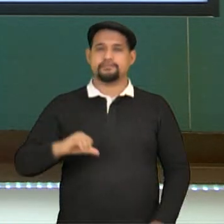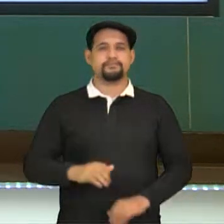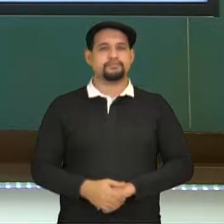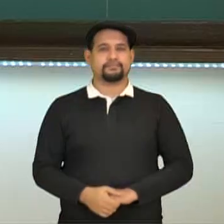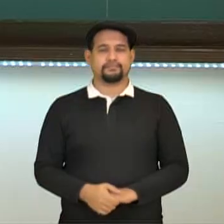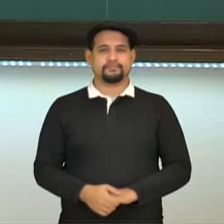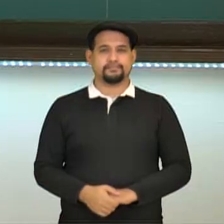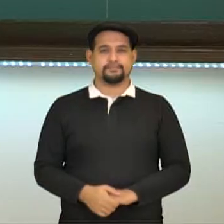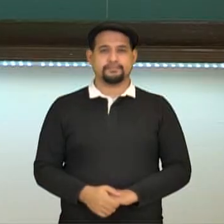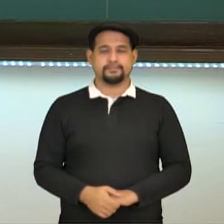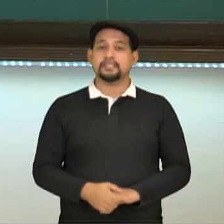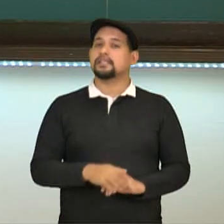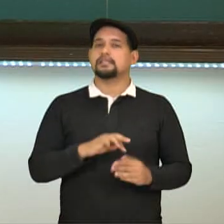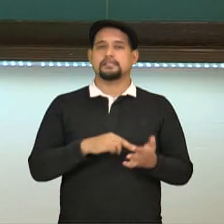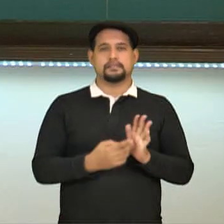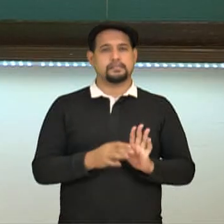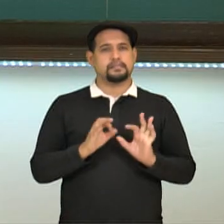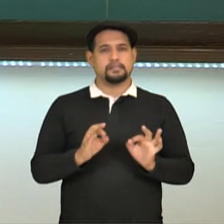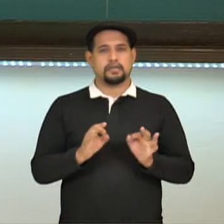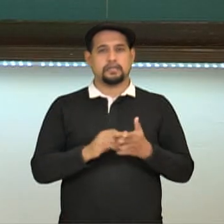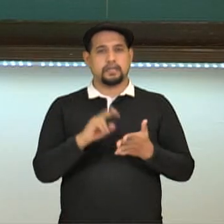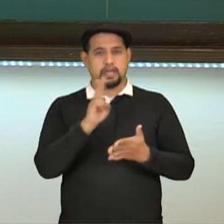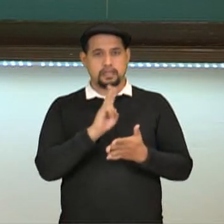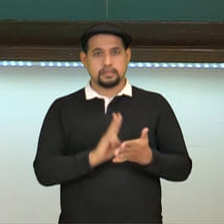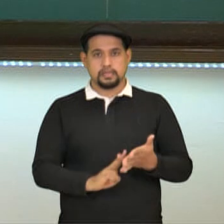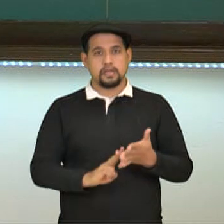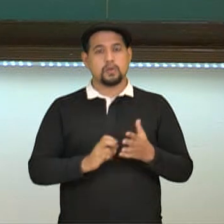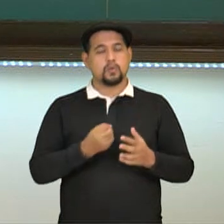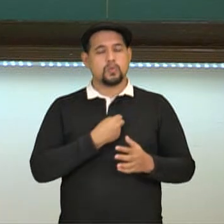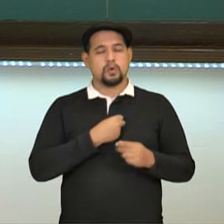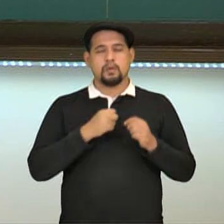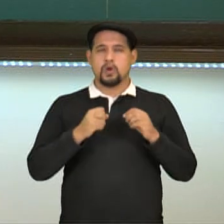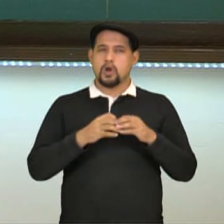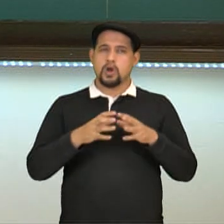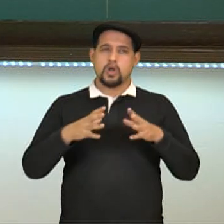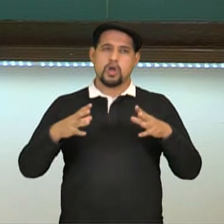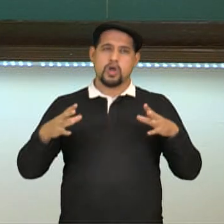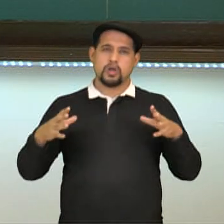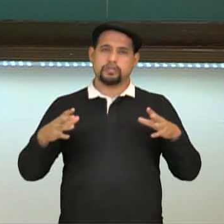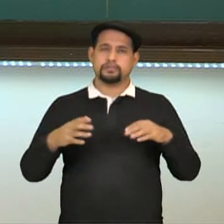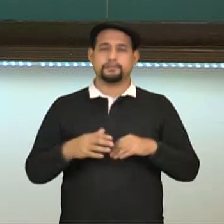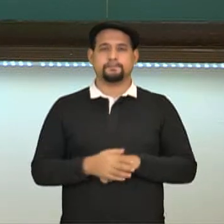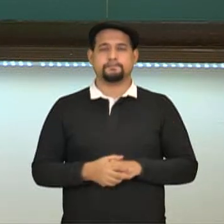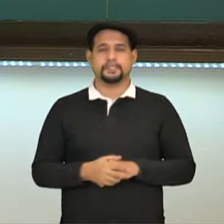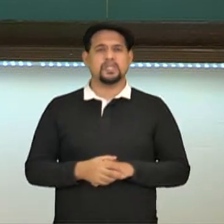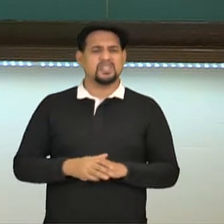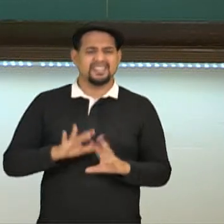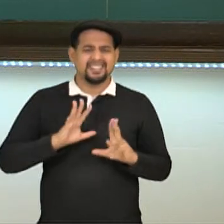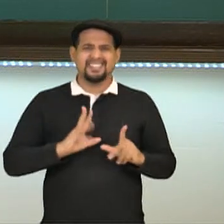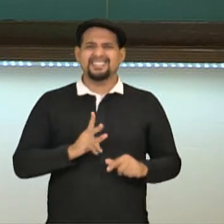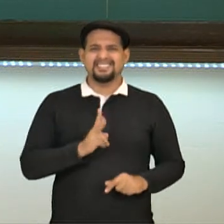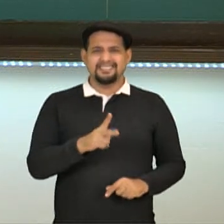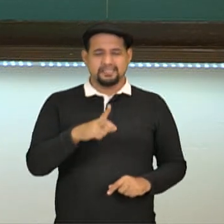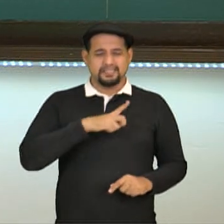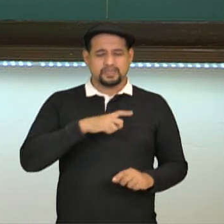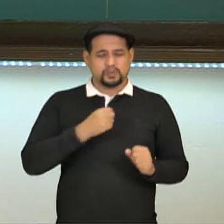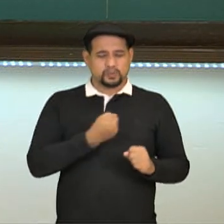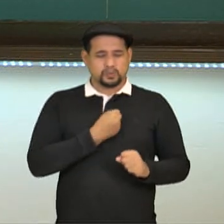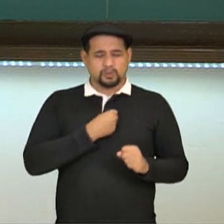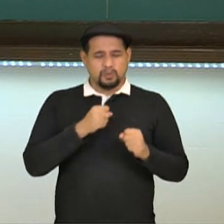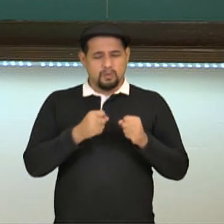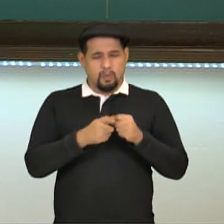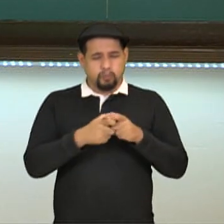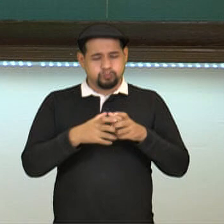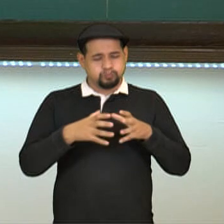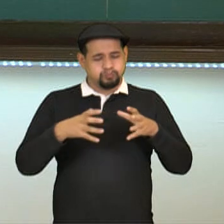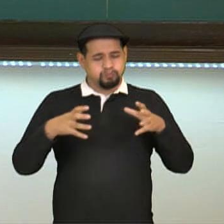689, certo? Então é assim que a gente lê esse número gigantesco. Ah, professor, então toda vez que eu tiver um número muito grande,